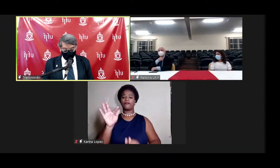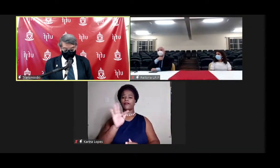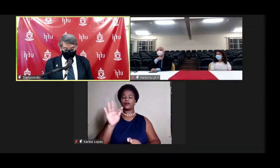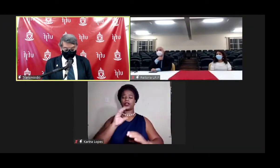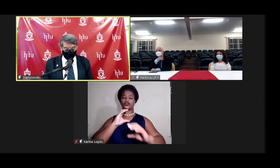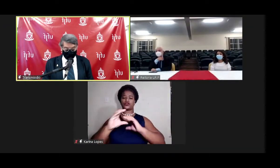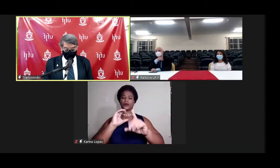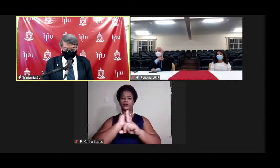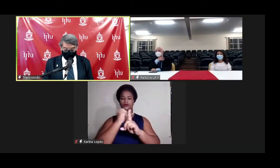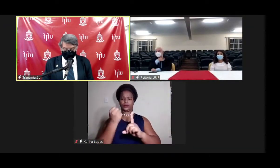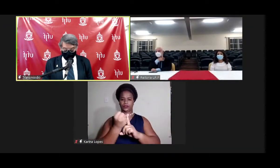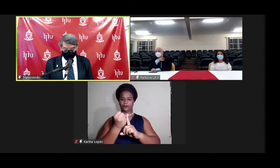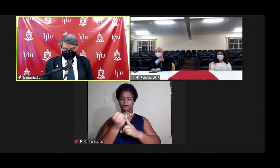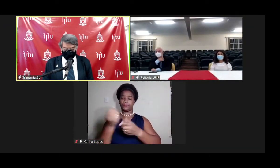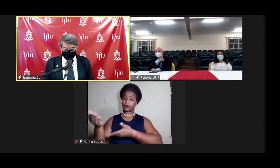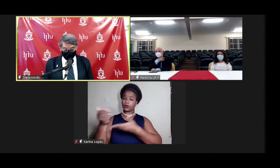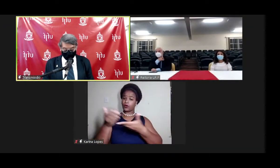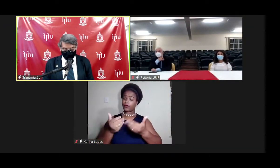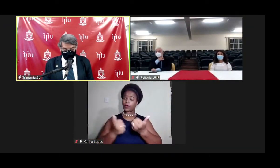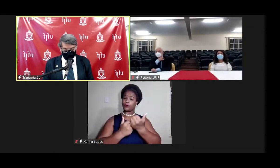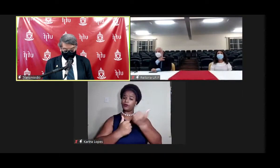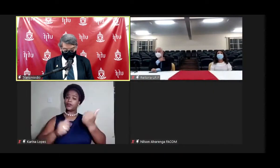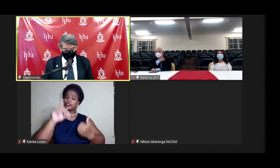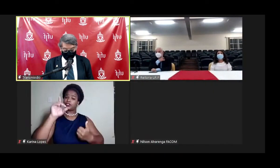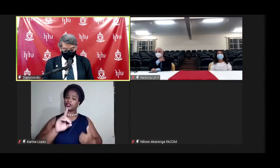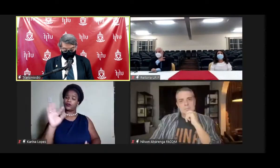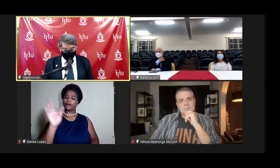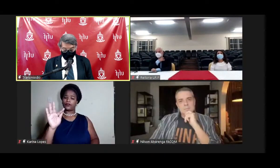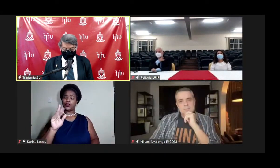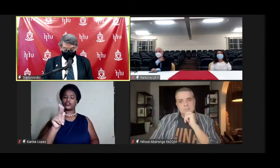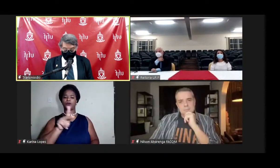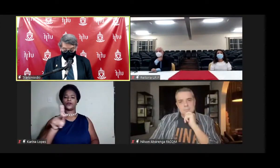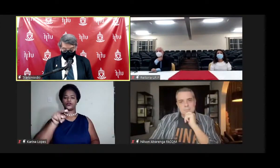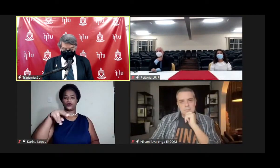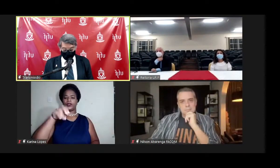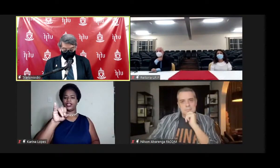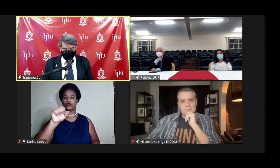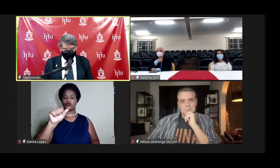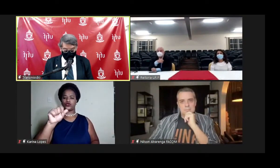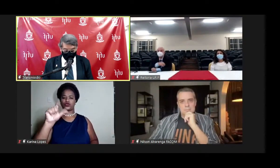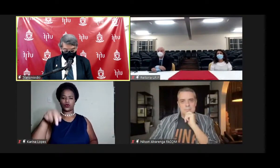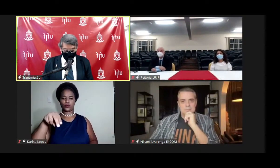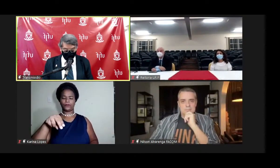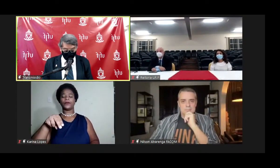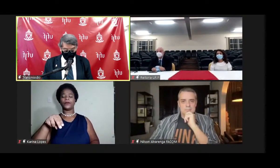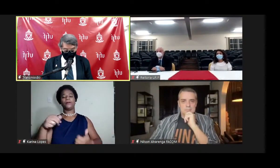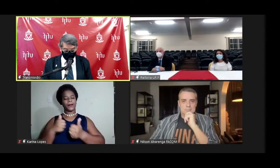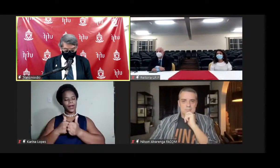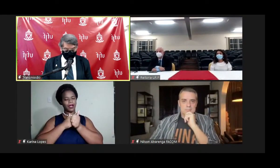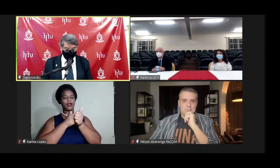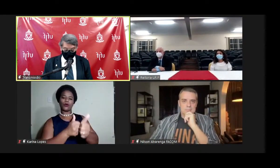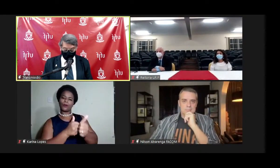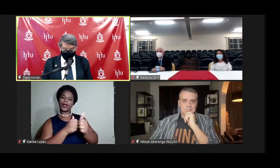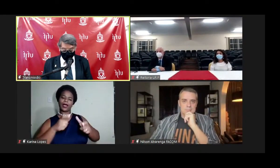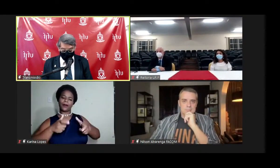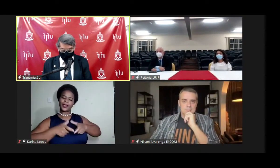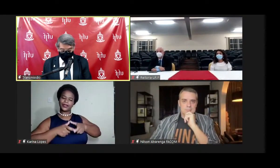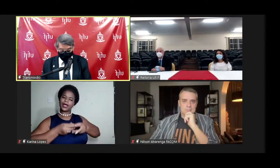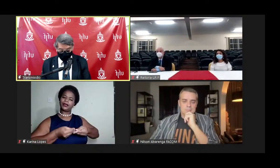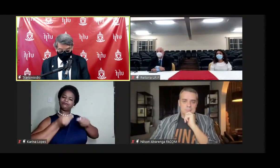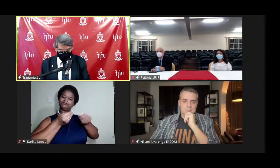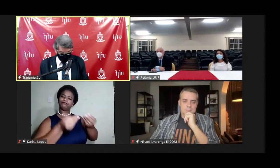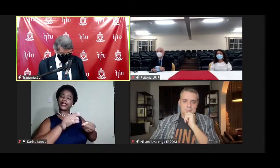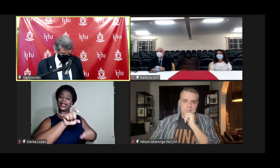o vice-diretor da faculdade, professor Nilson Assunção Alvarenga, para acompanhar a entrega da medalha à homenageada ex-aluna